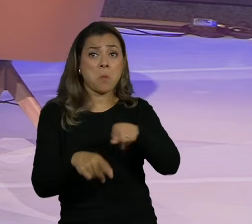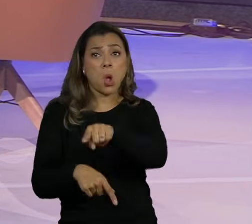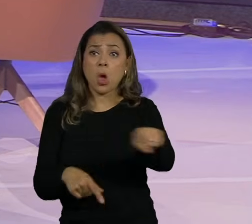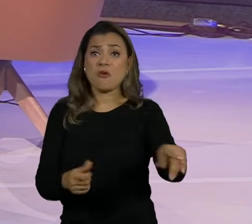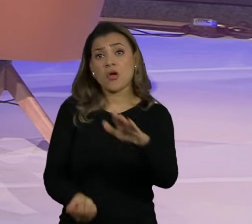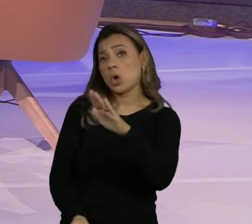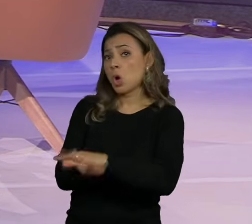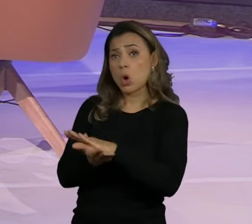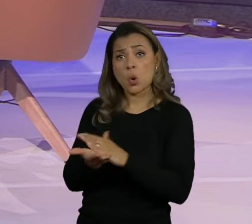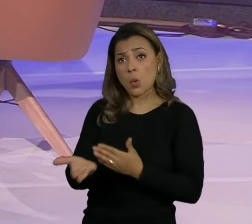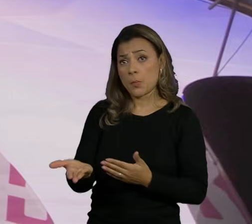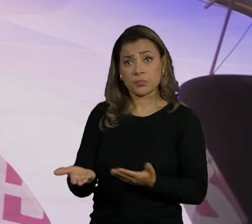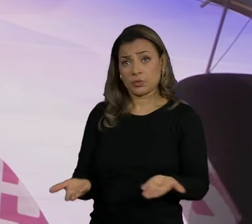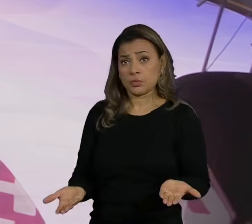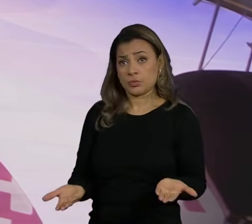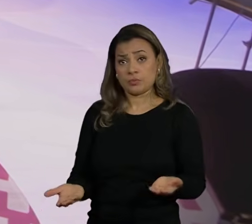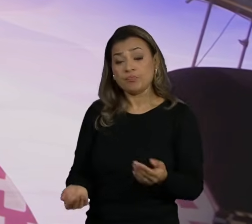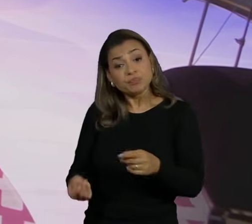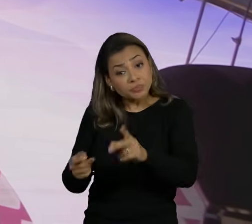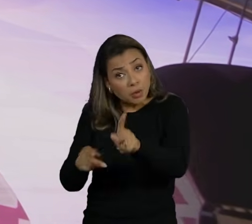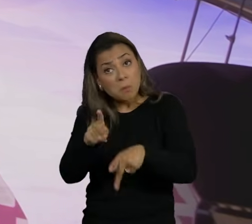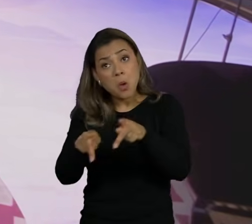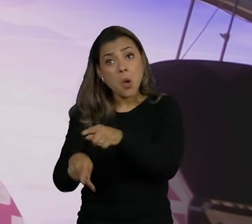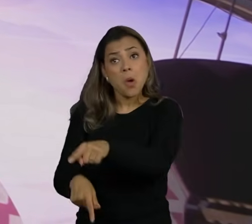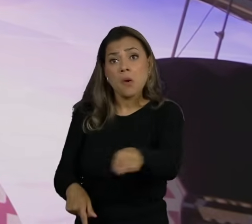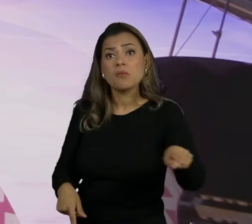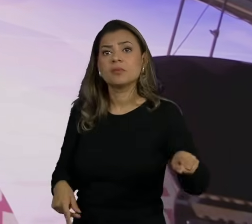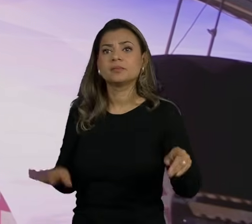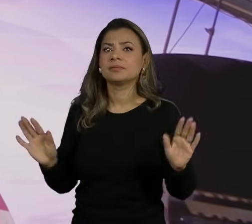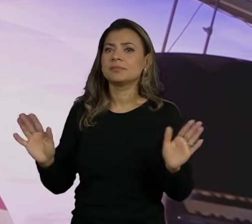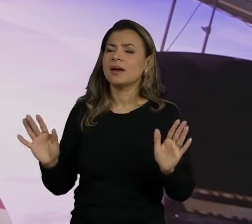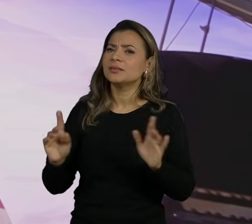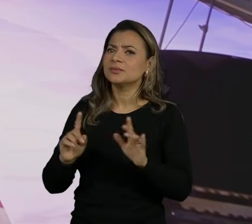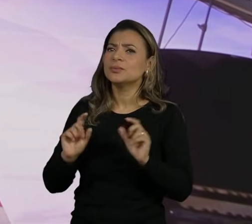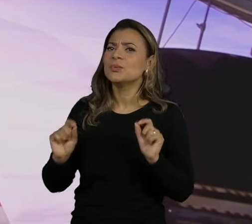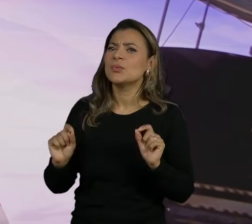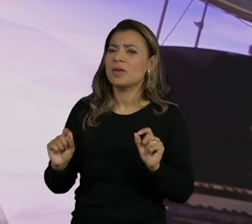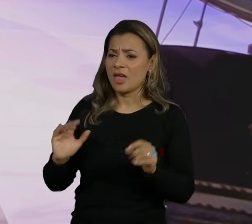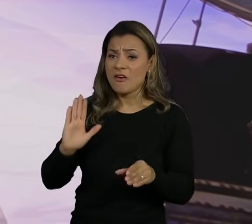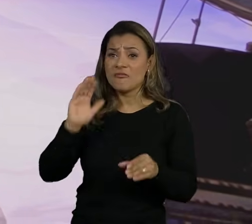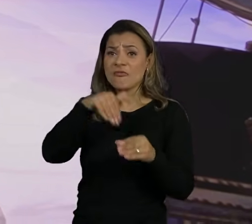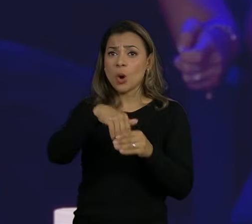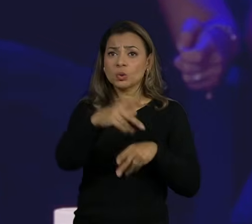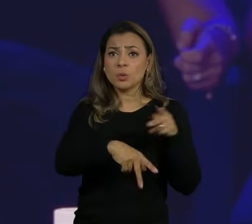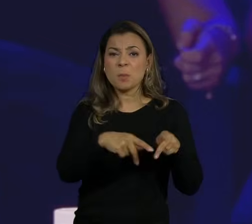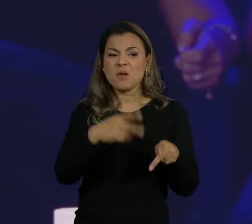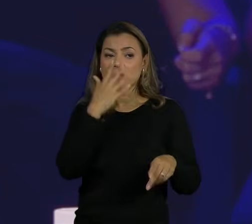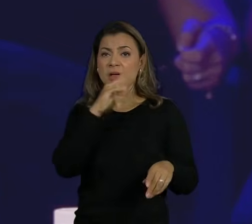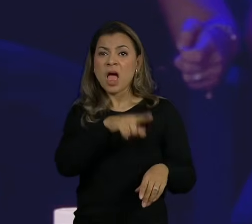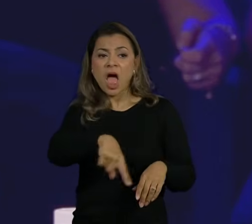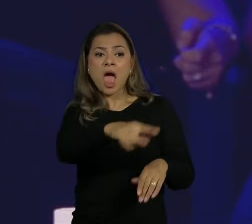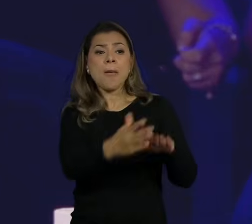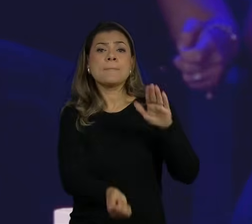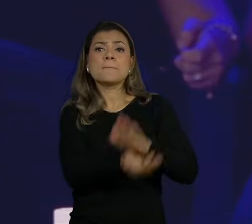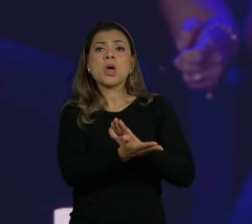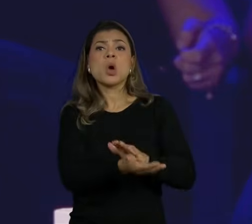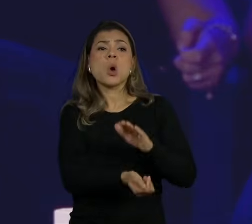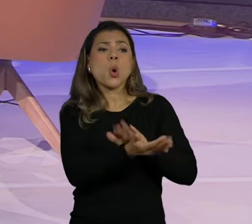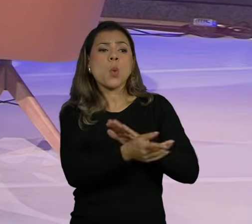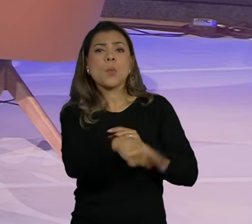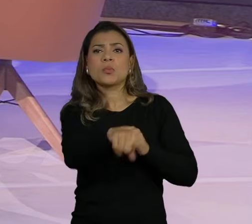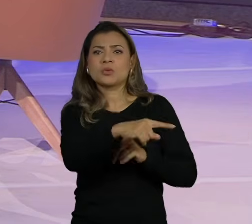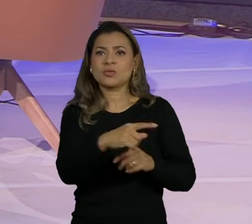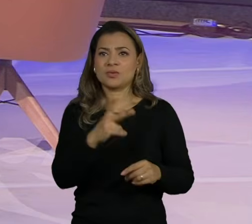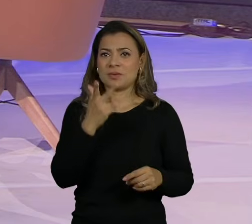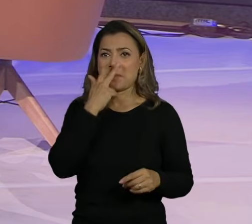corrupto, eleitor de corrupto, para você desmoralizar o voto popular, para você estigmatizar a